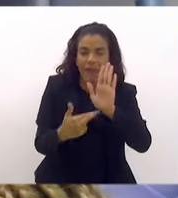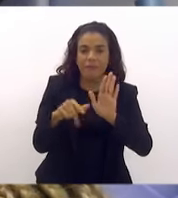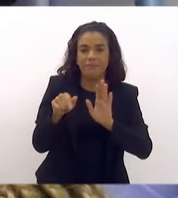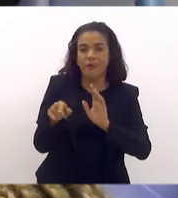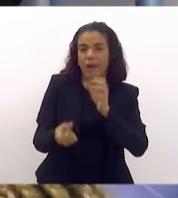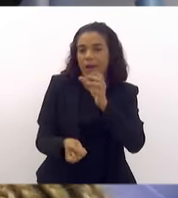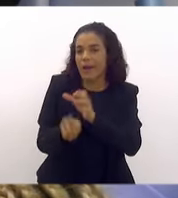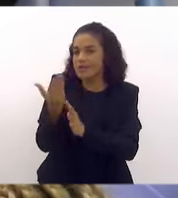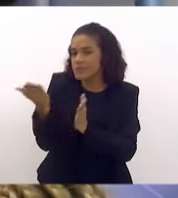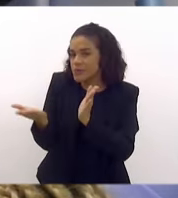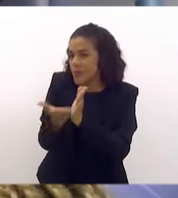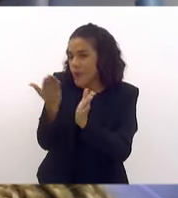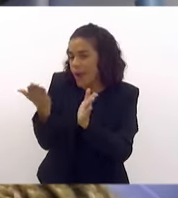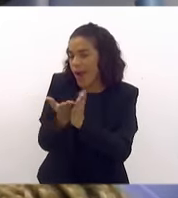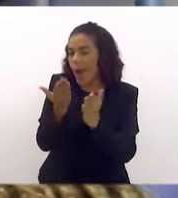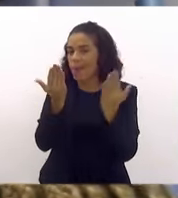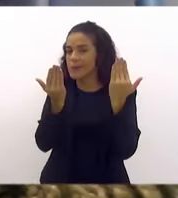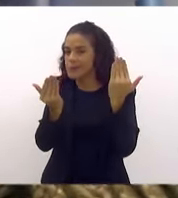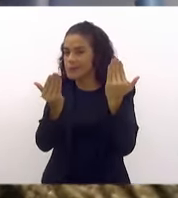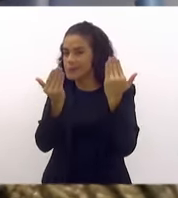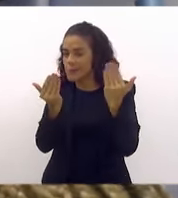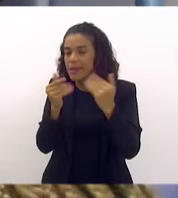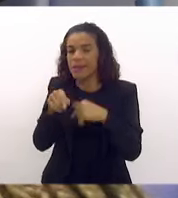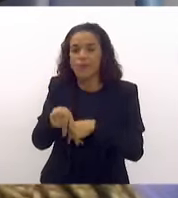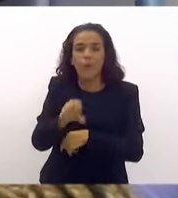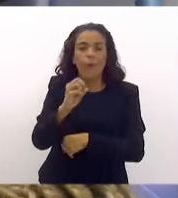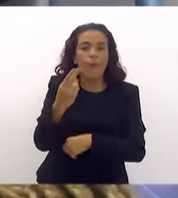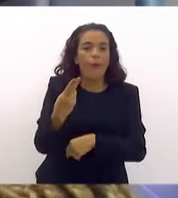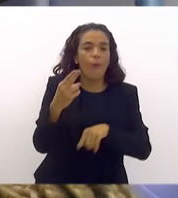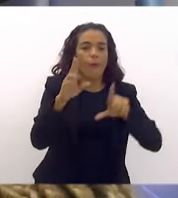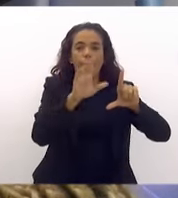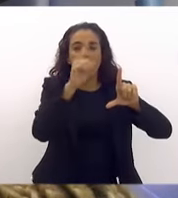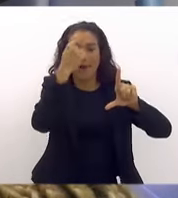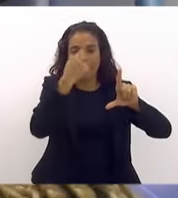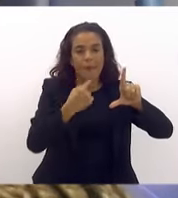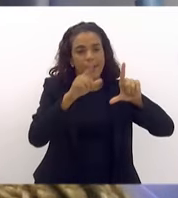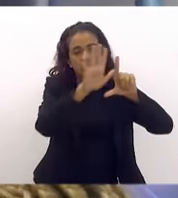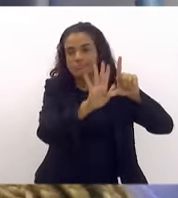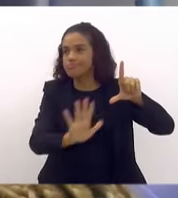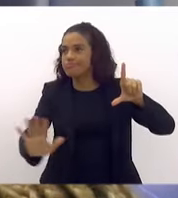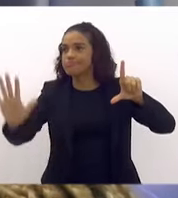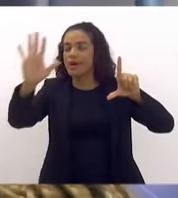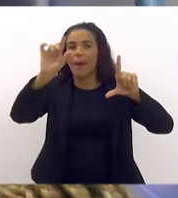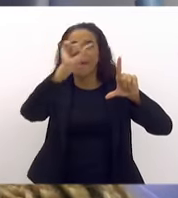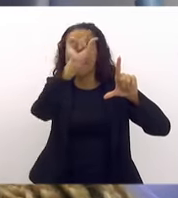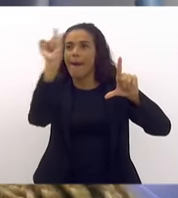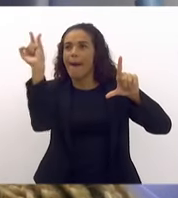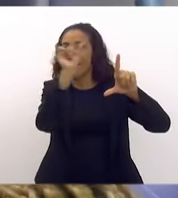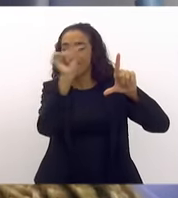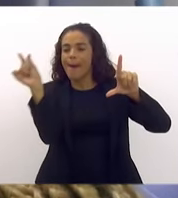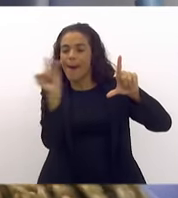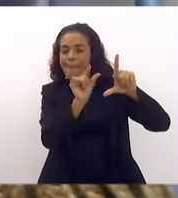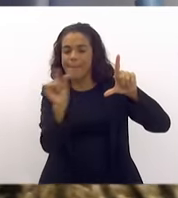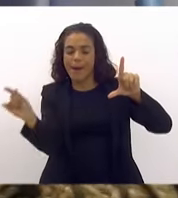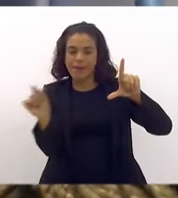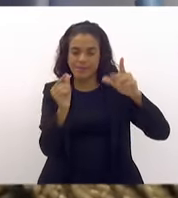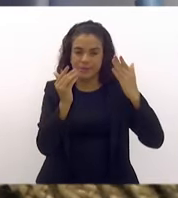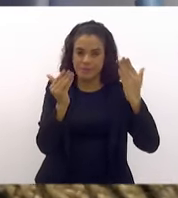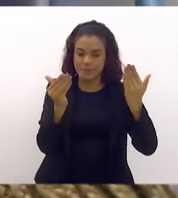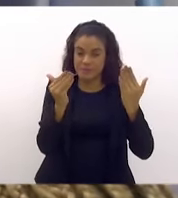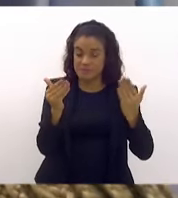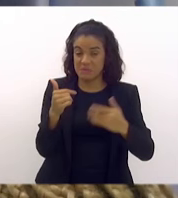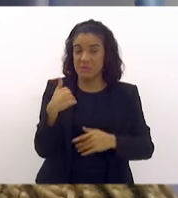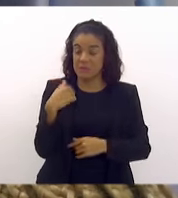album de suspeito ou sei lá um mosaico onde tem imagens de supostos suspeitos então isso me chamou Mita